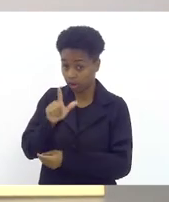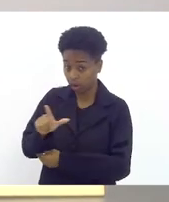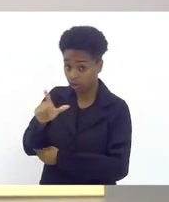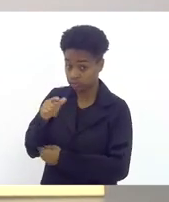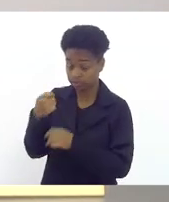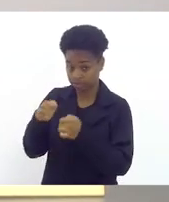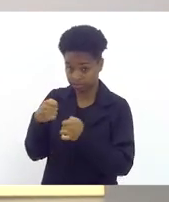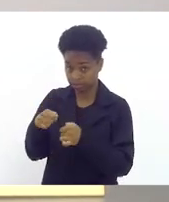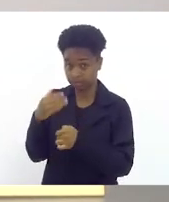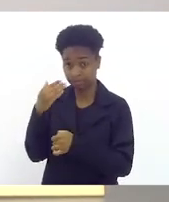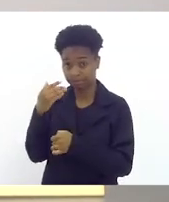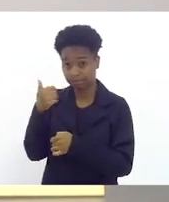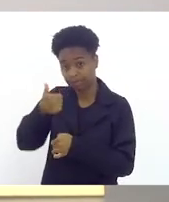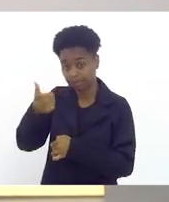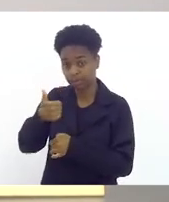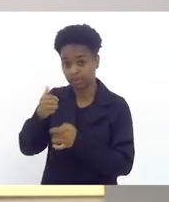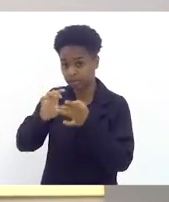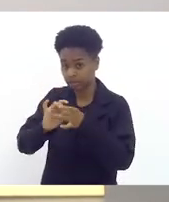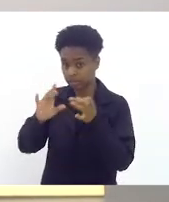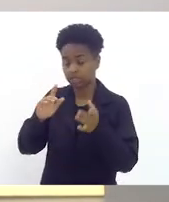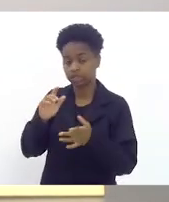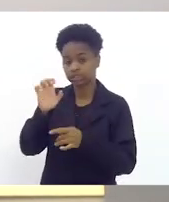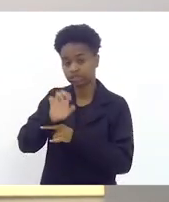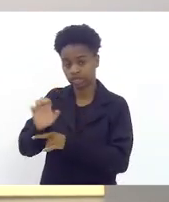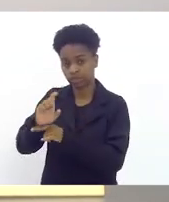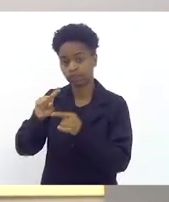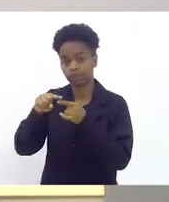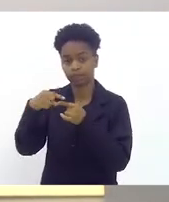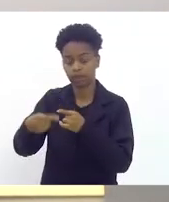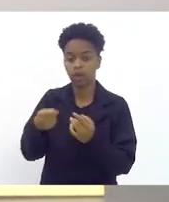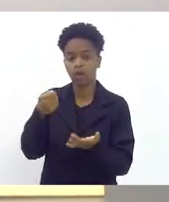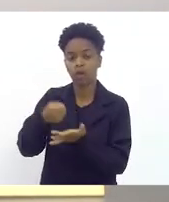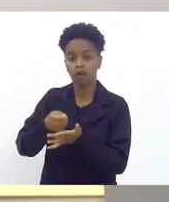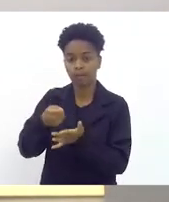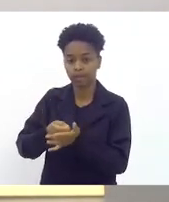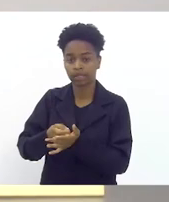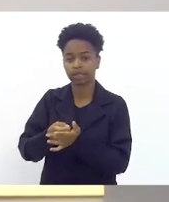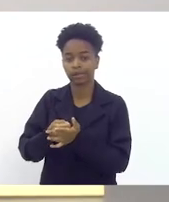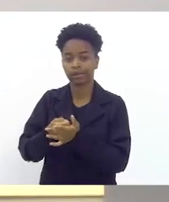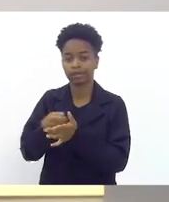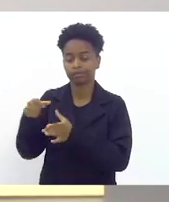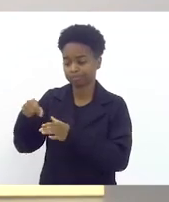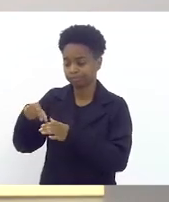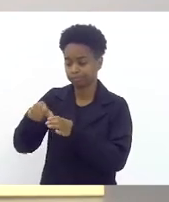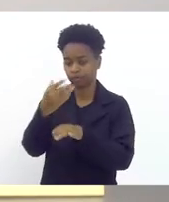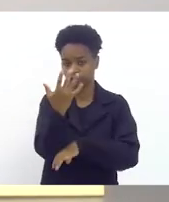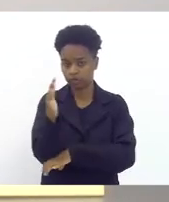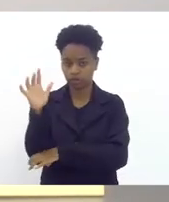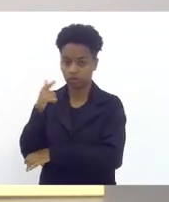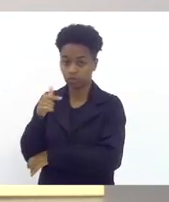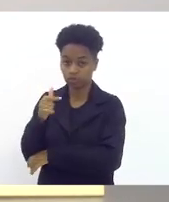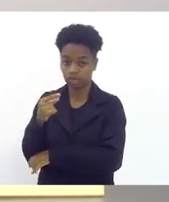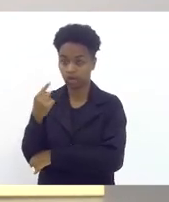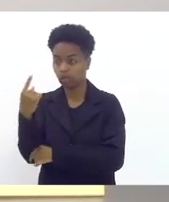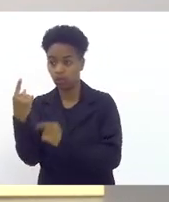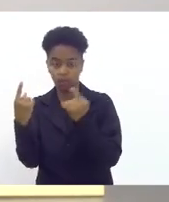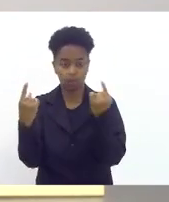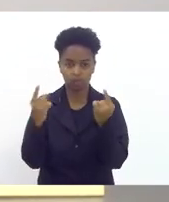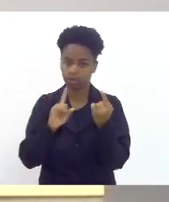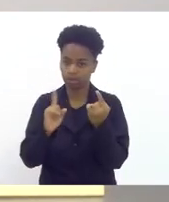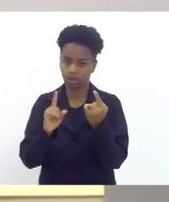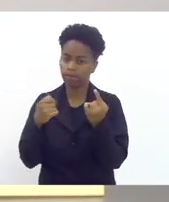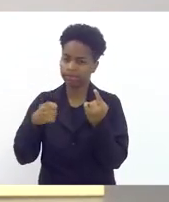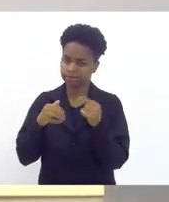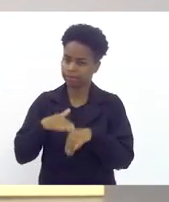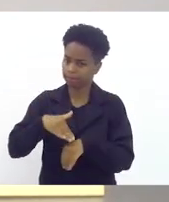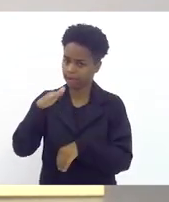avançar no licenciamento o estado obrigar que dentro das obrigações de restauração Florestal a gente não tem só um para um a gente tem a mais